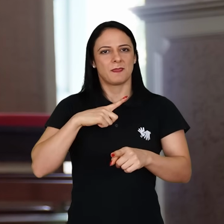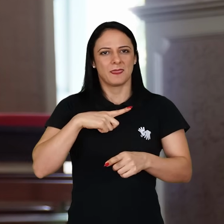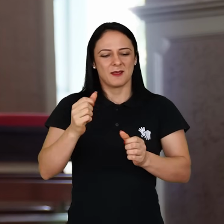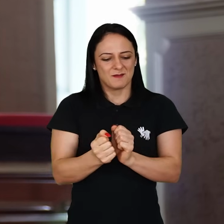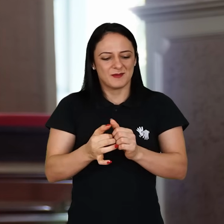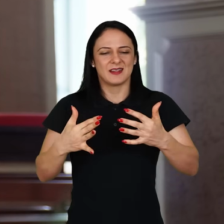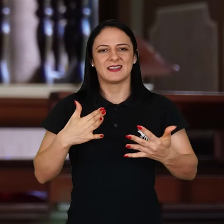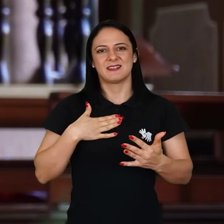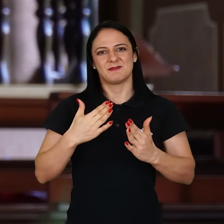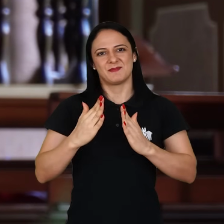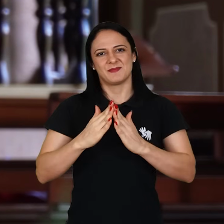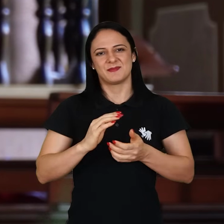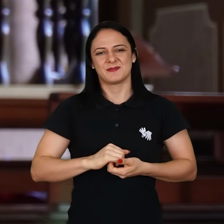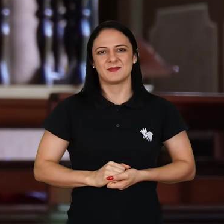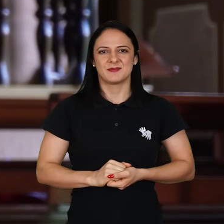dentro da minha casa.